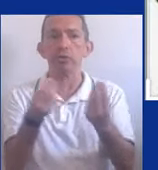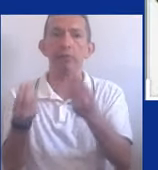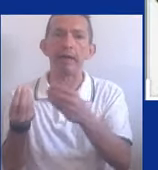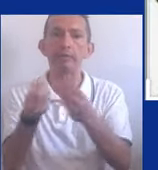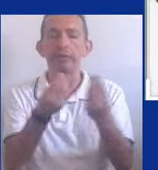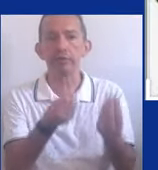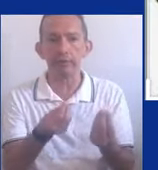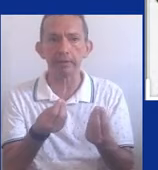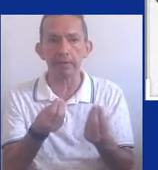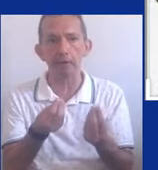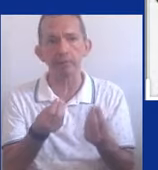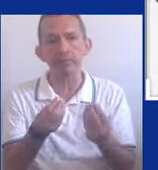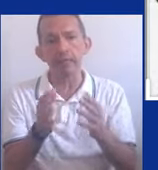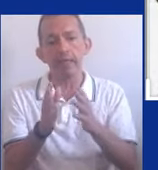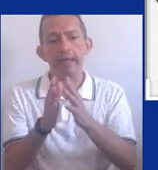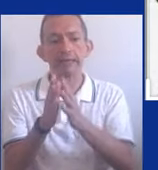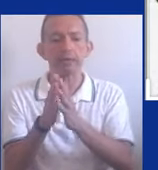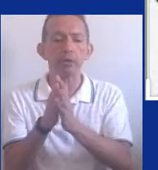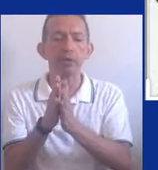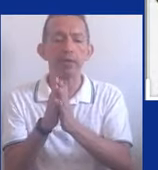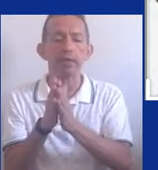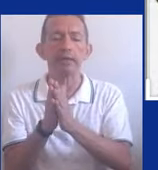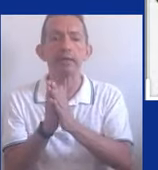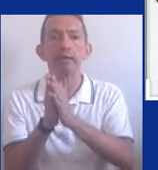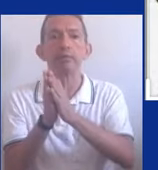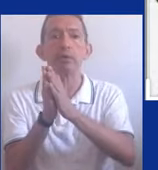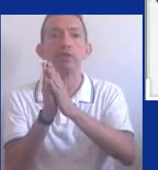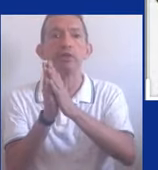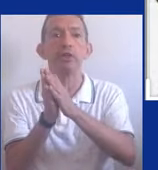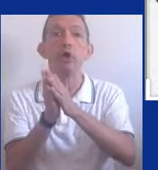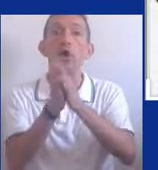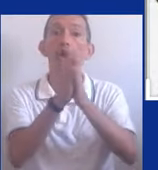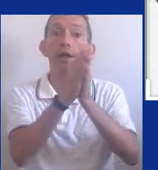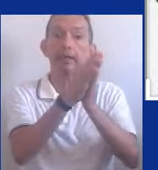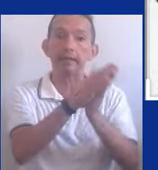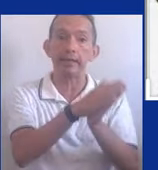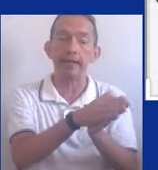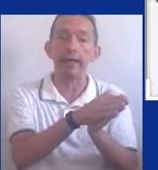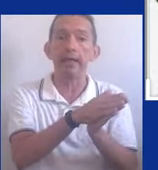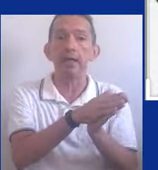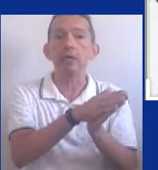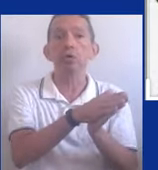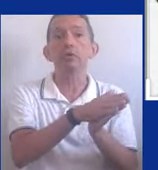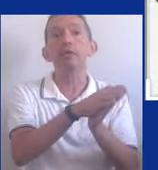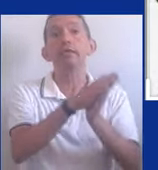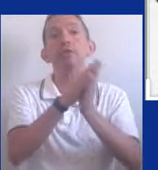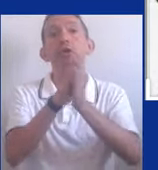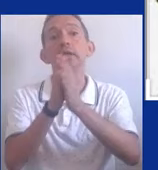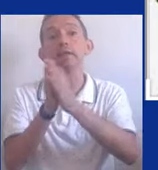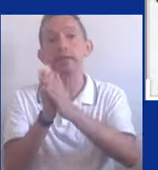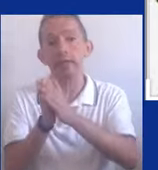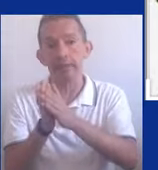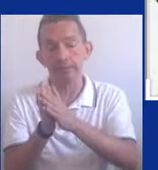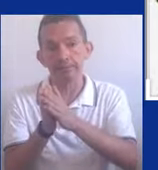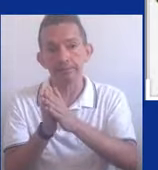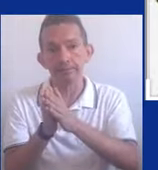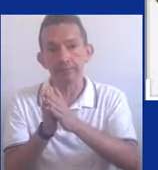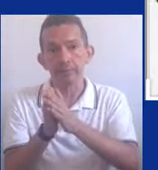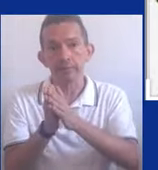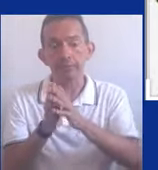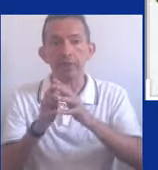do citoplasma fundamental, essas proteínas elas podem se organizar ou se